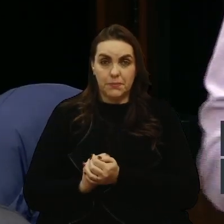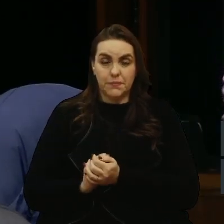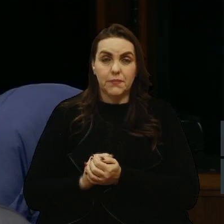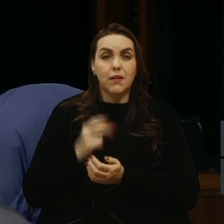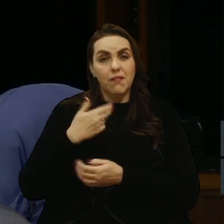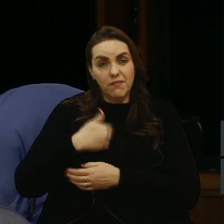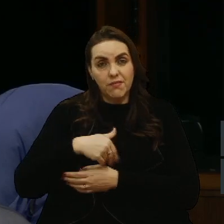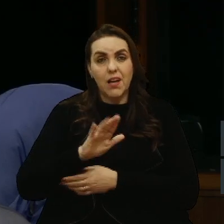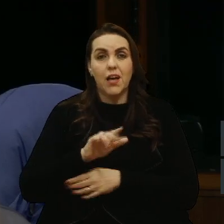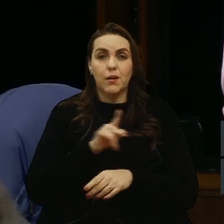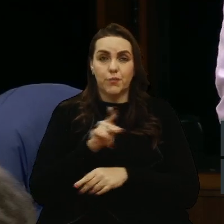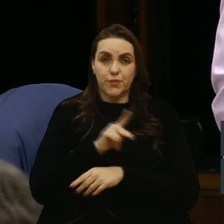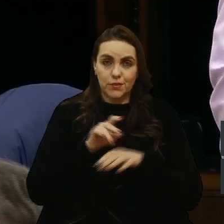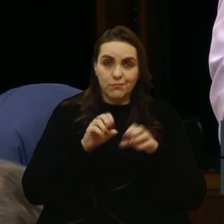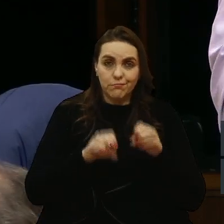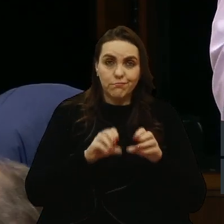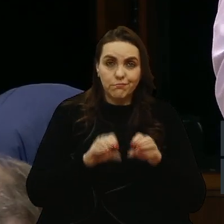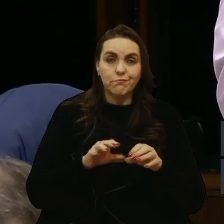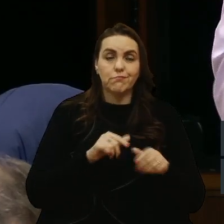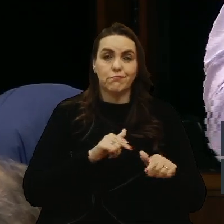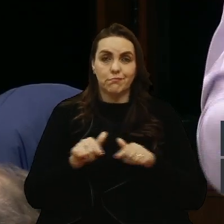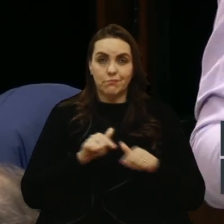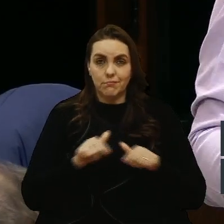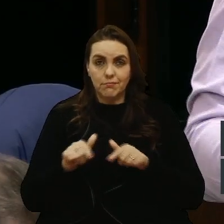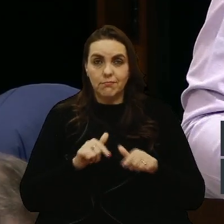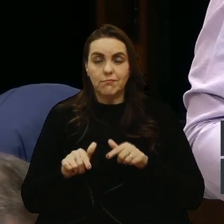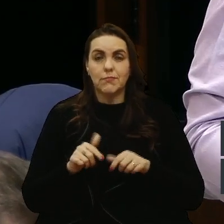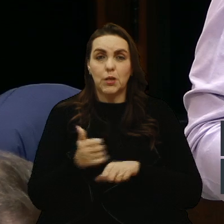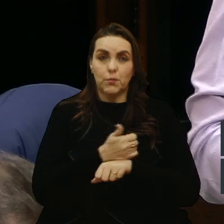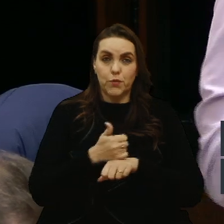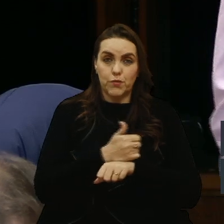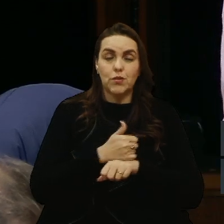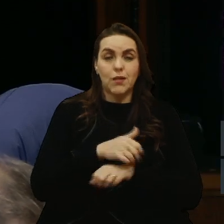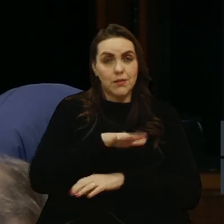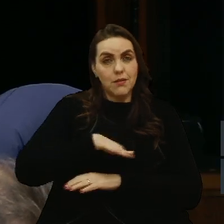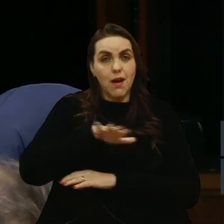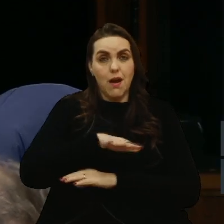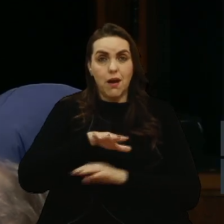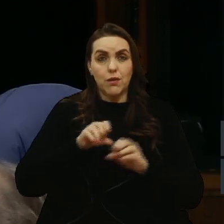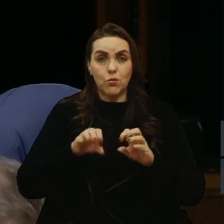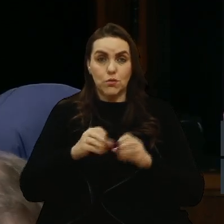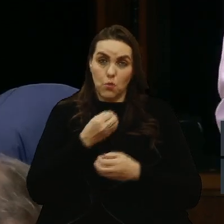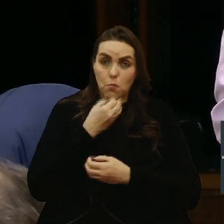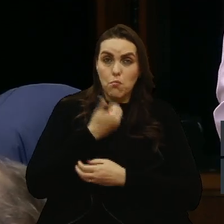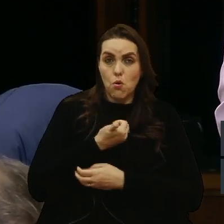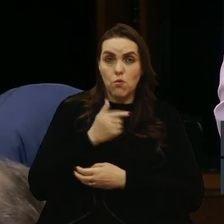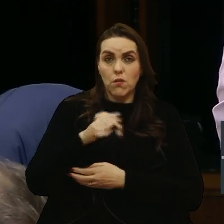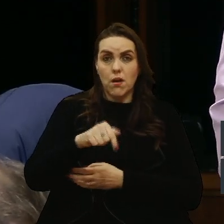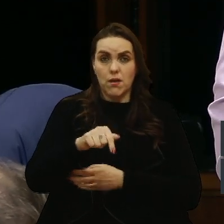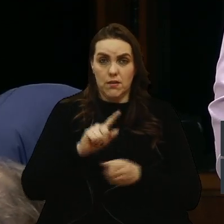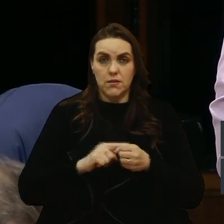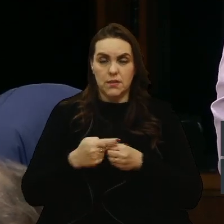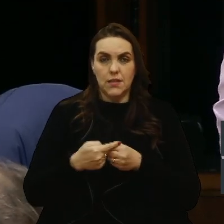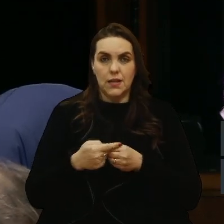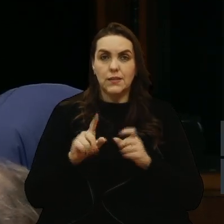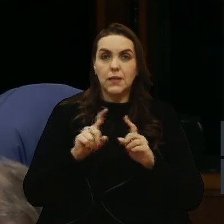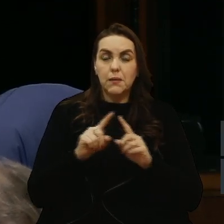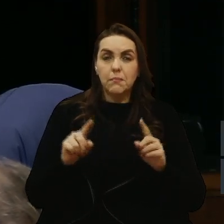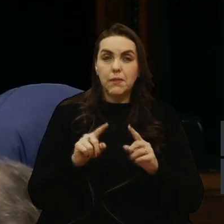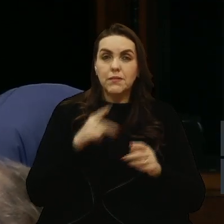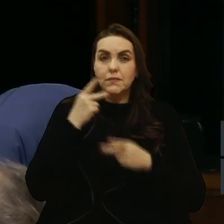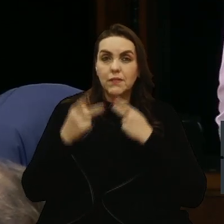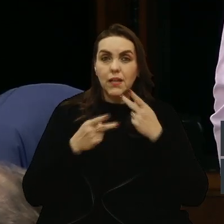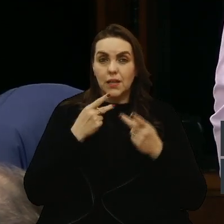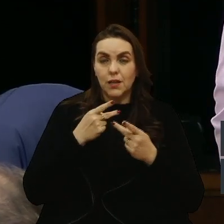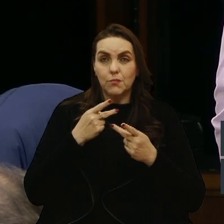professores trabalham, modéstia à parte, os profissionais de educação são bons na nossa cidade. Mas quando a gente fala, vereador Cristiano, e o senhor que